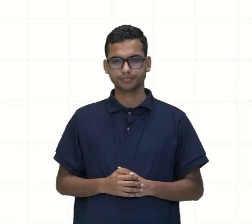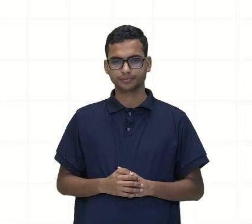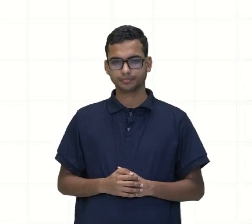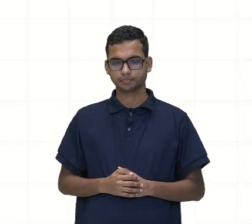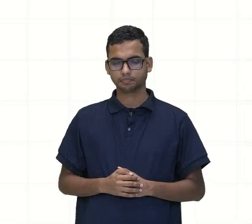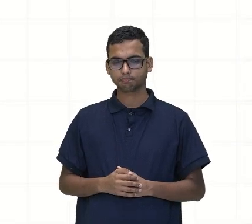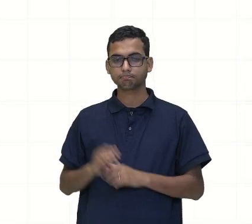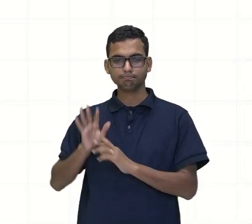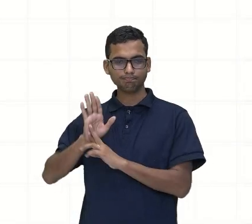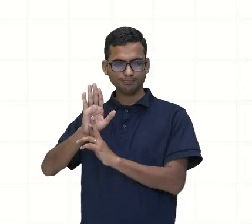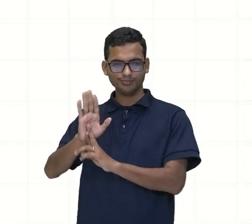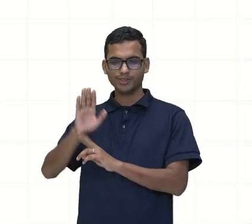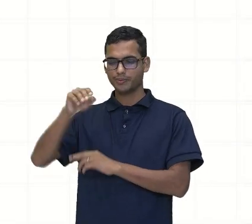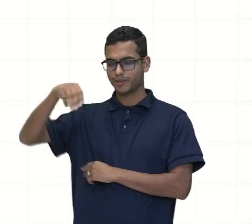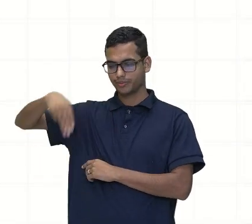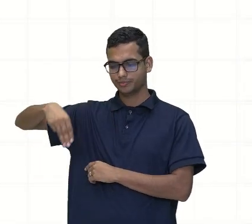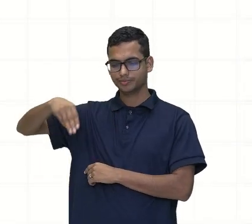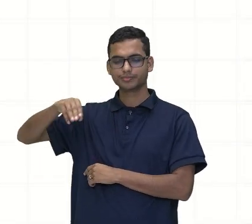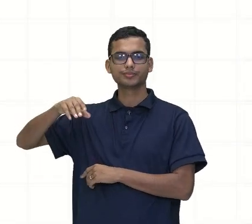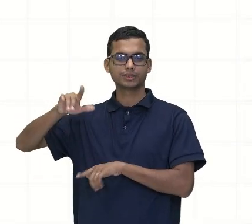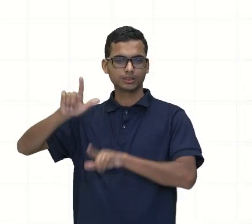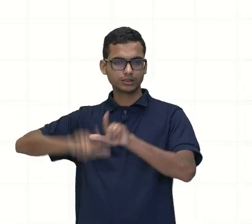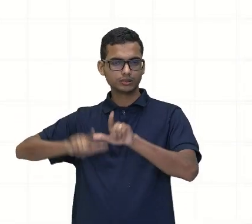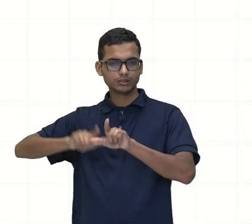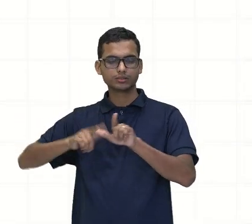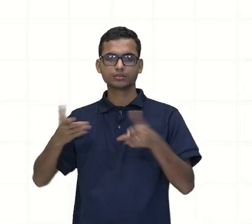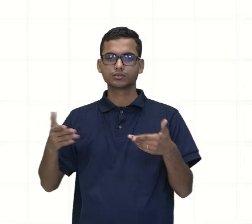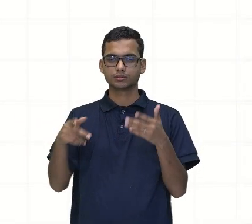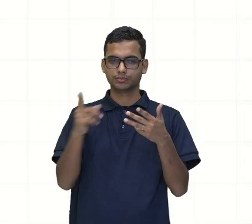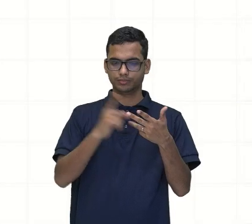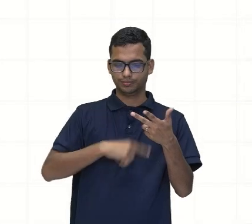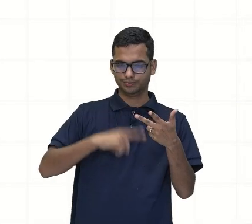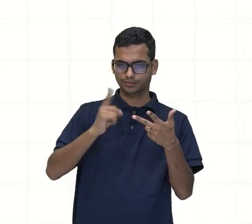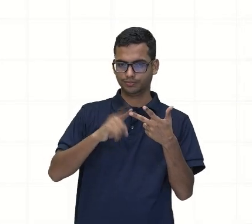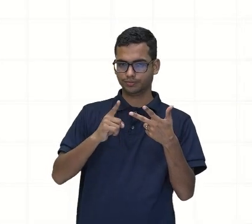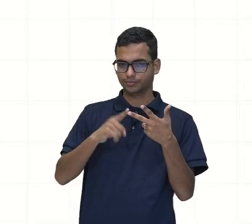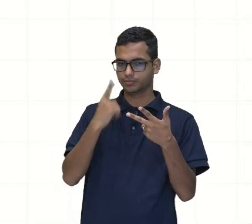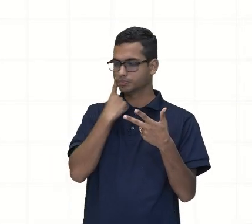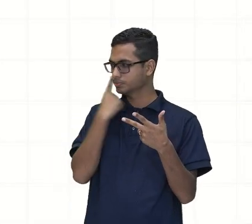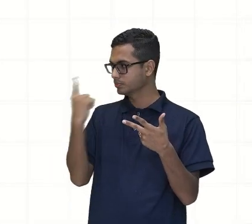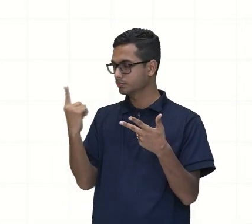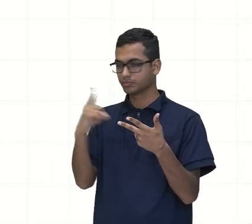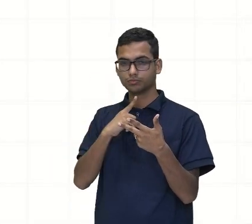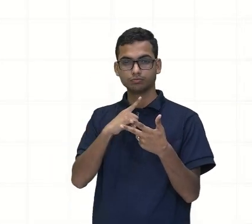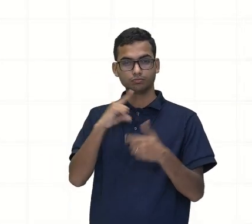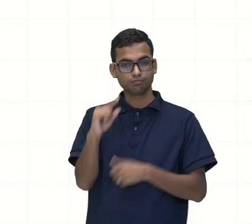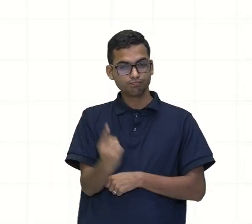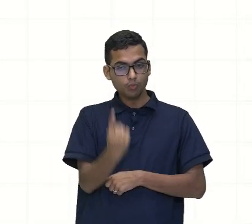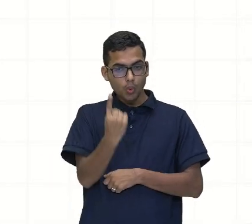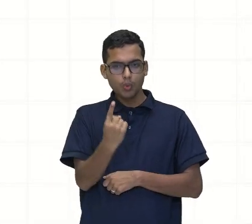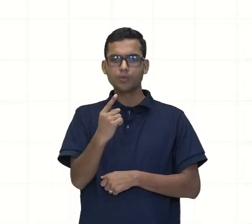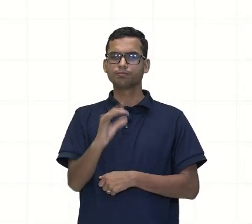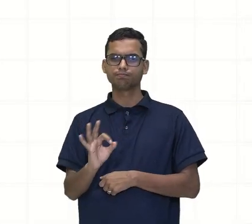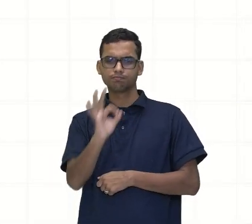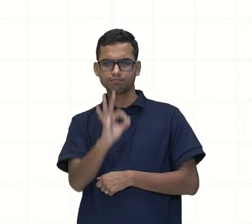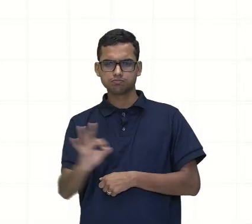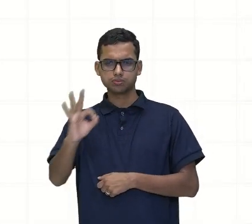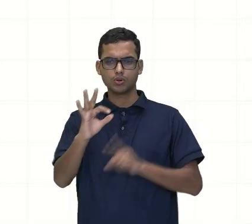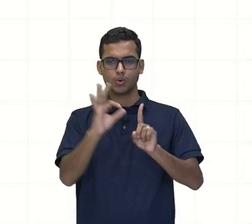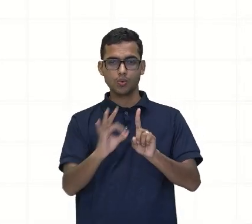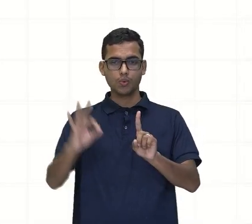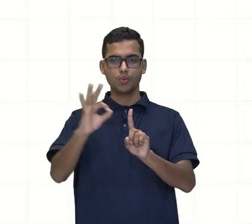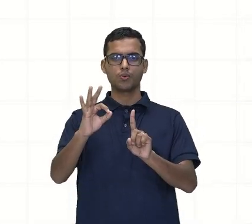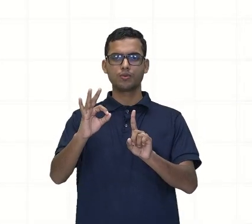letra M. A cidade de Jataí está marcando 1 grau Celsius. O 1, rapidinho a